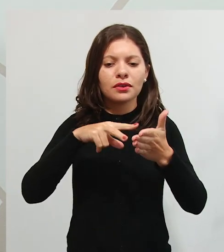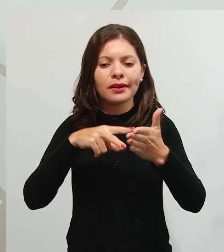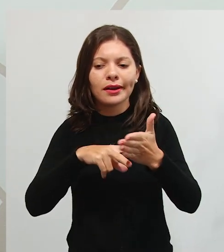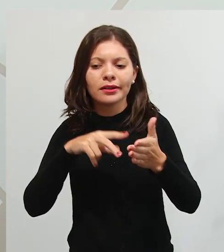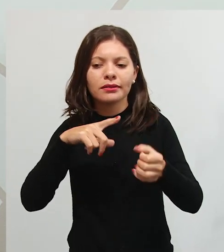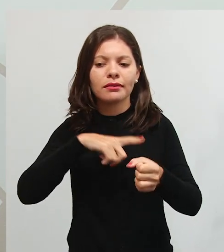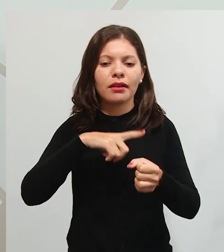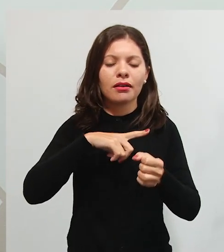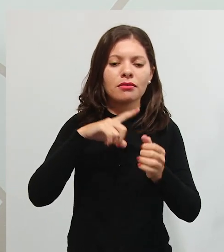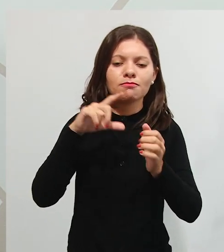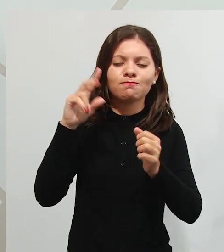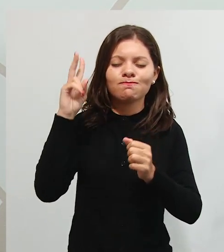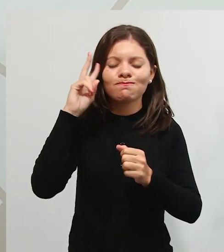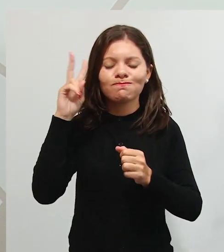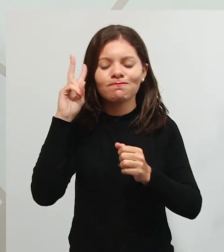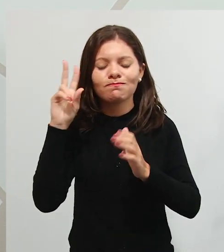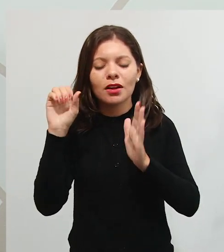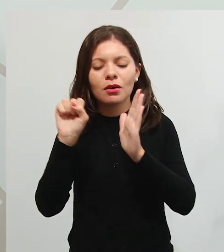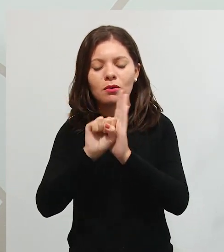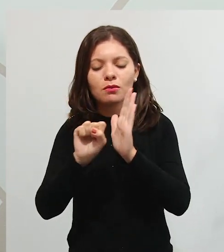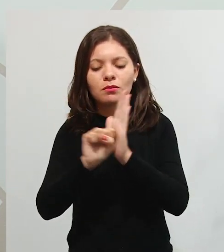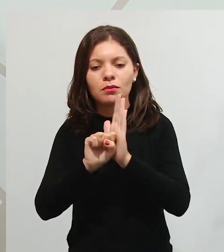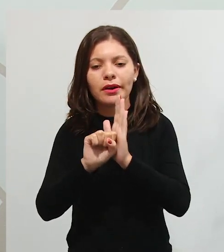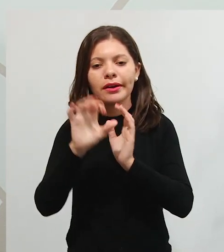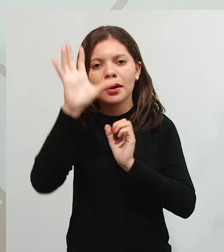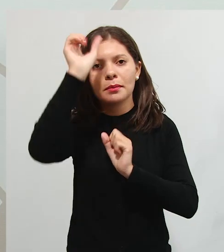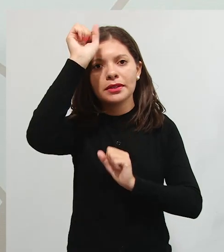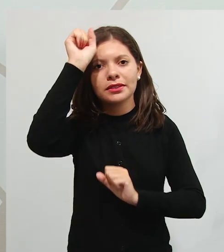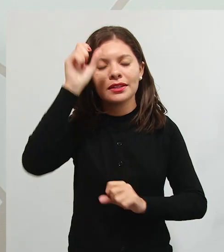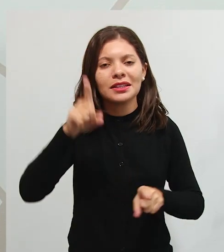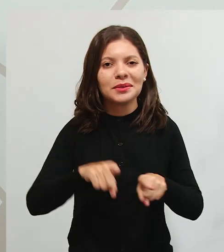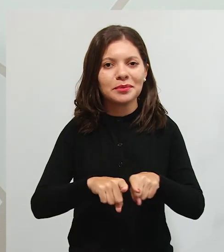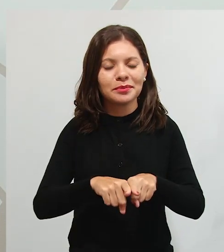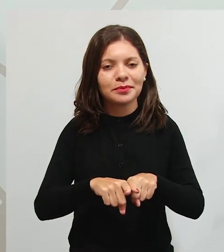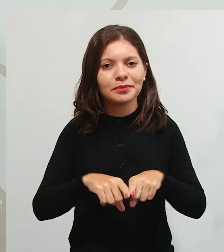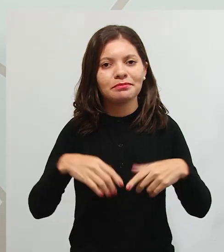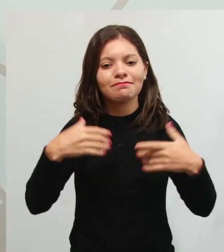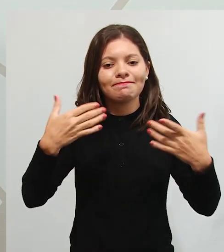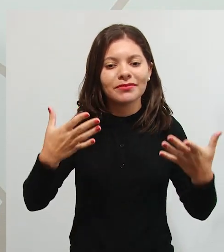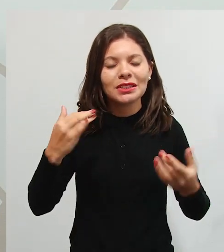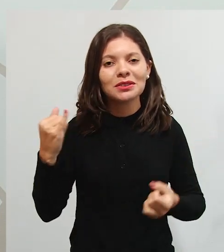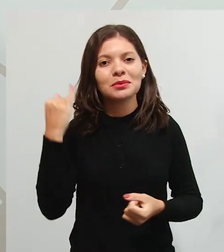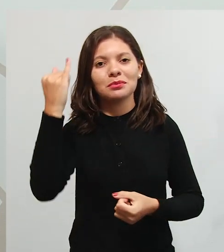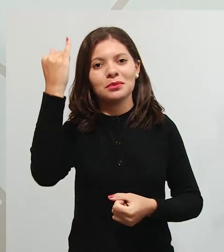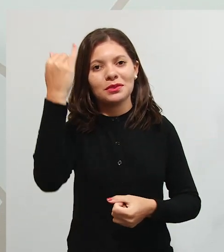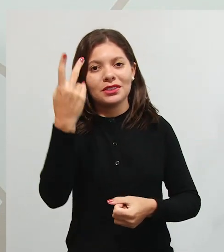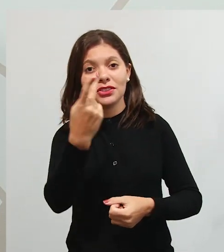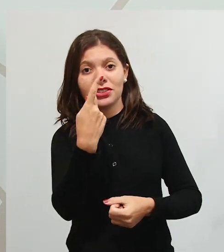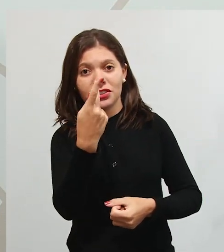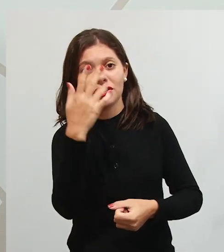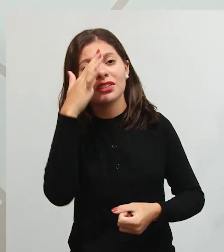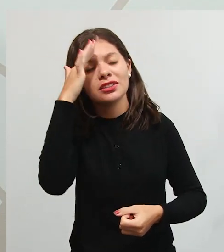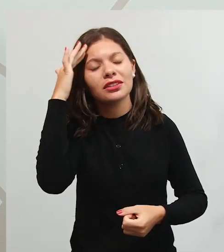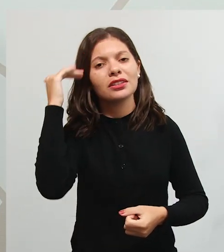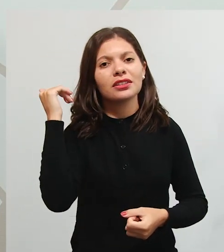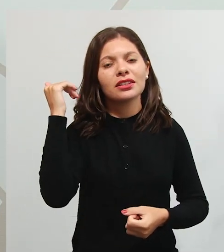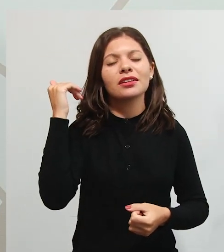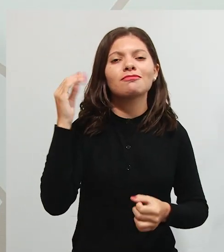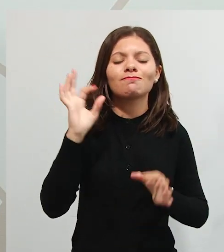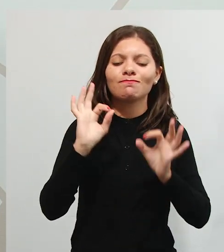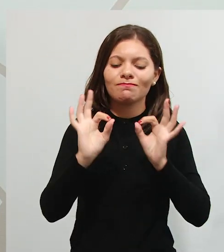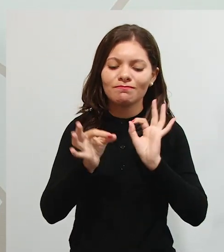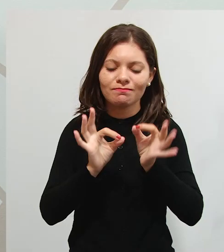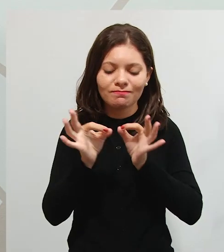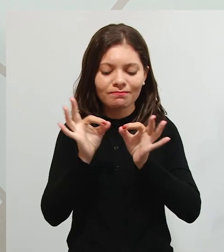aquilo traz uma marca, traz uma lembrança e traz um aprendizado também, né? Então é fundamental a gente ter essa compreensão também